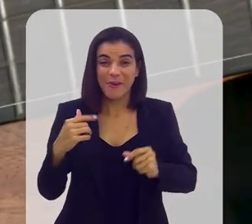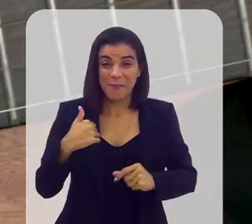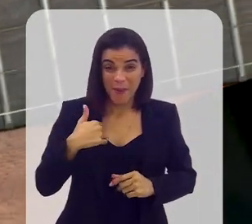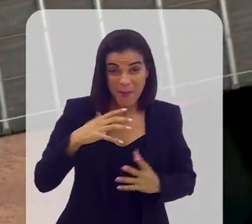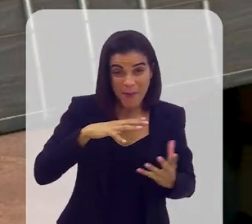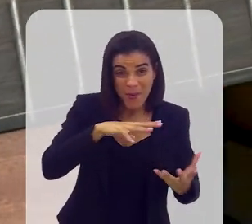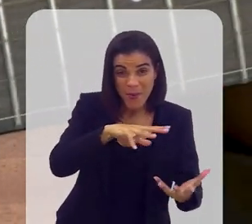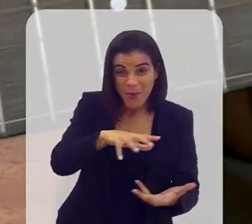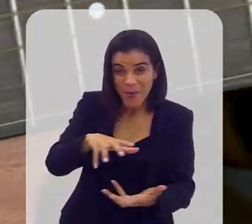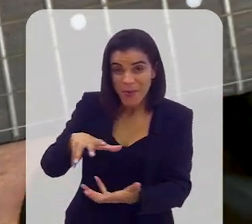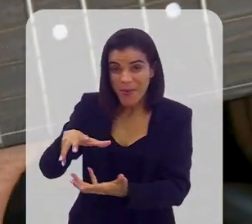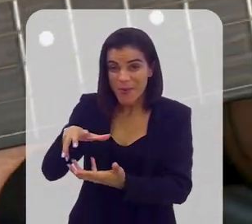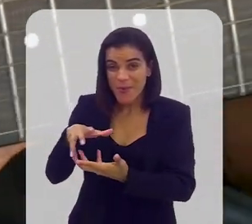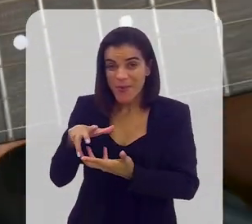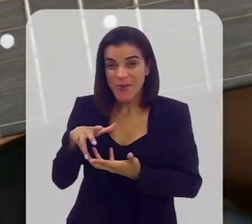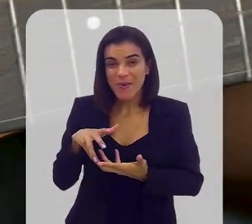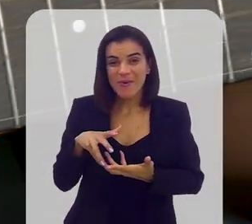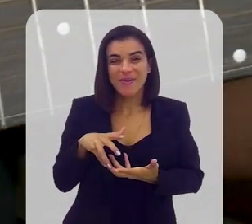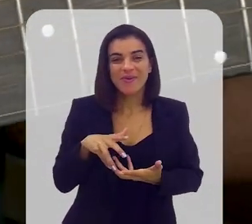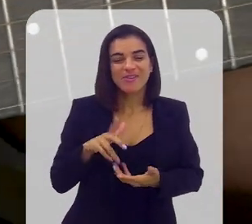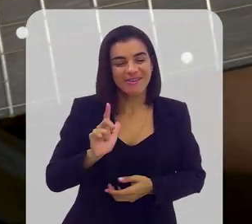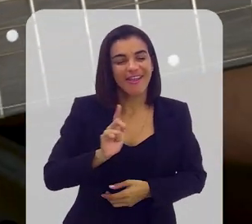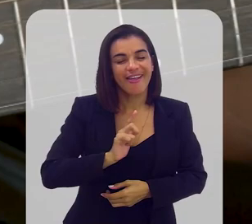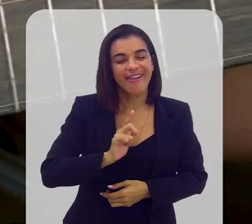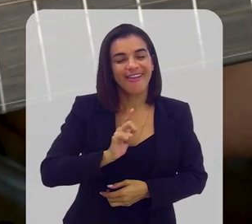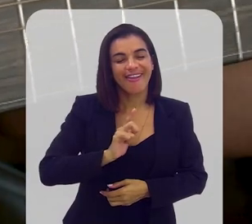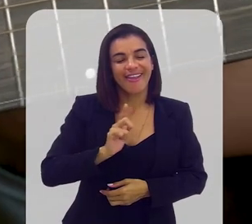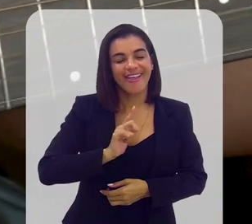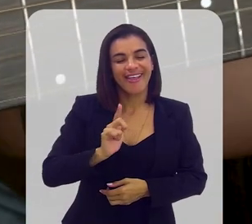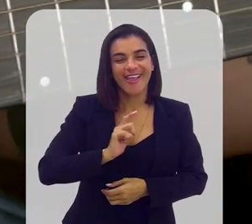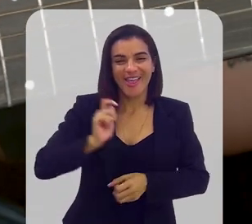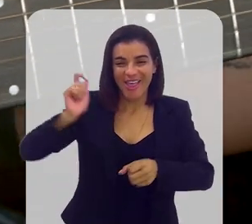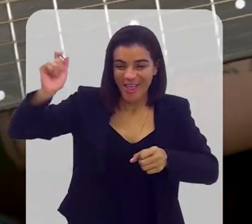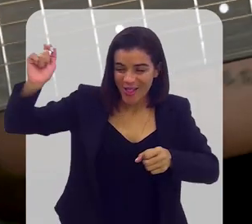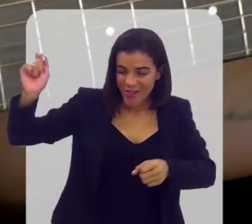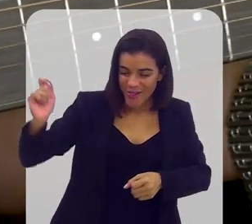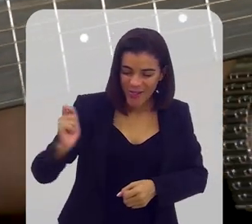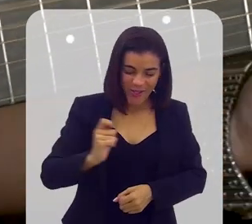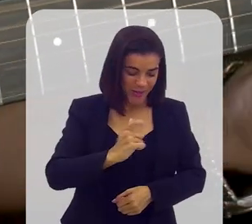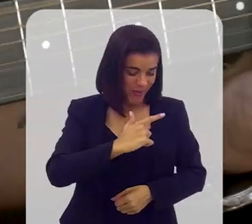Meu mundo agora já tem